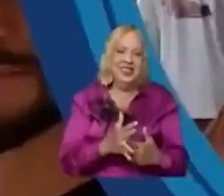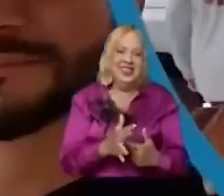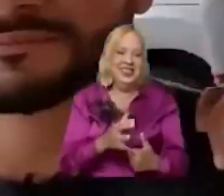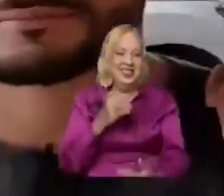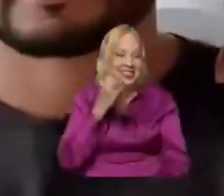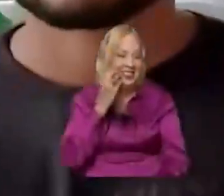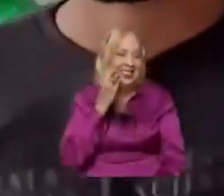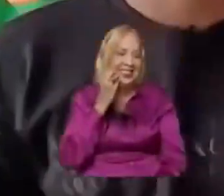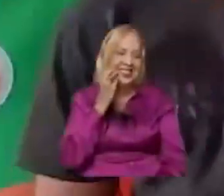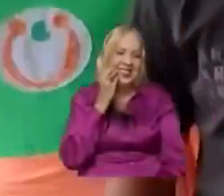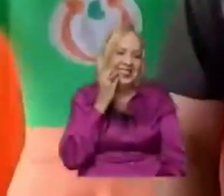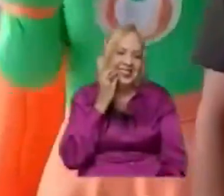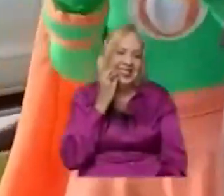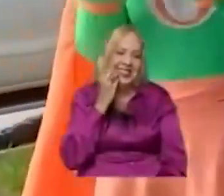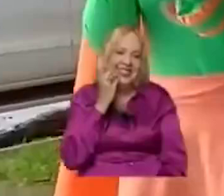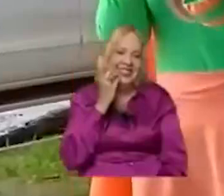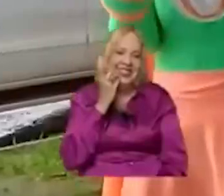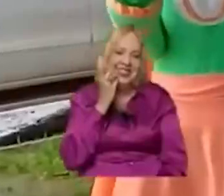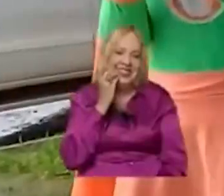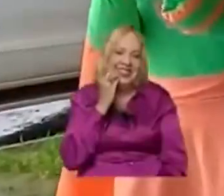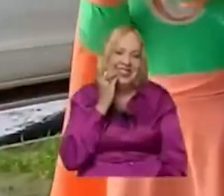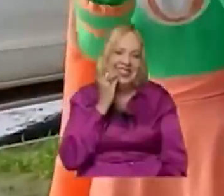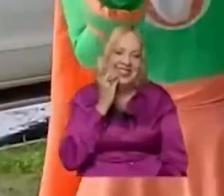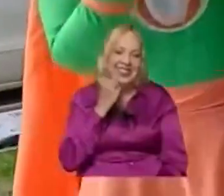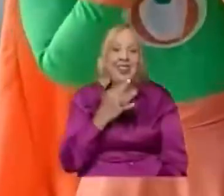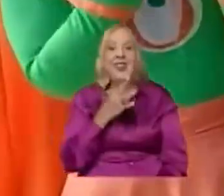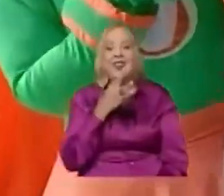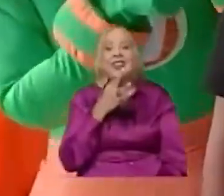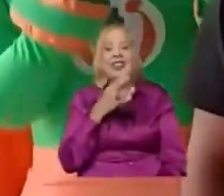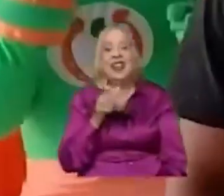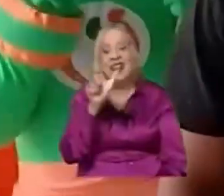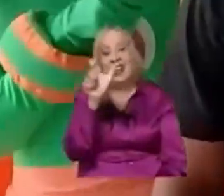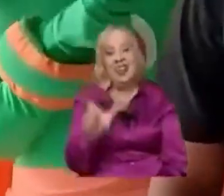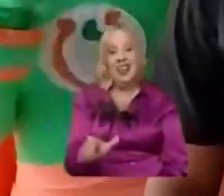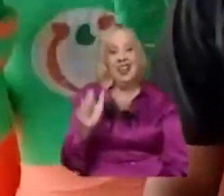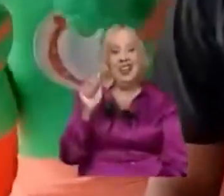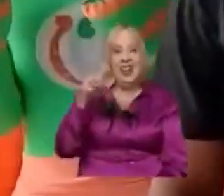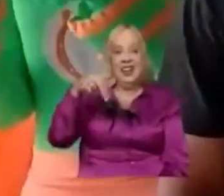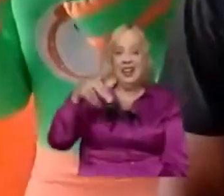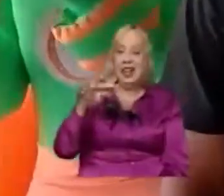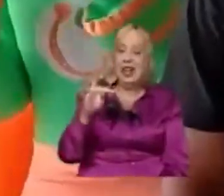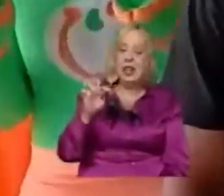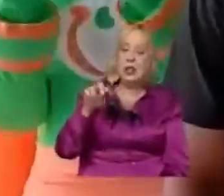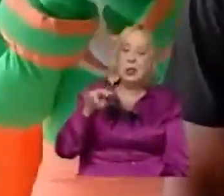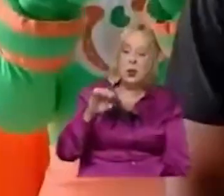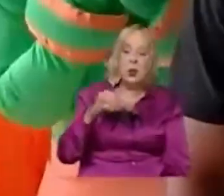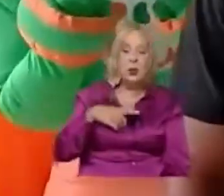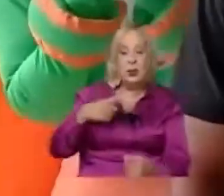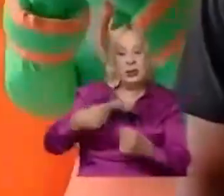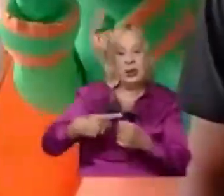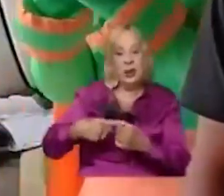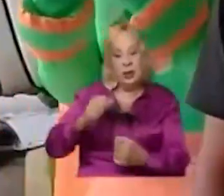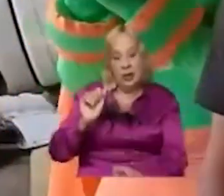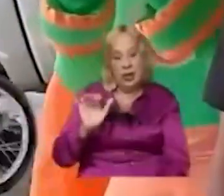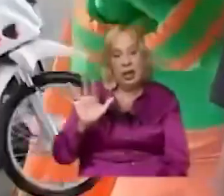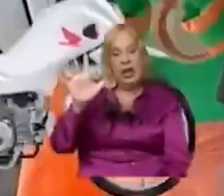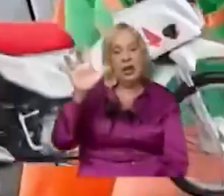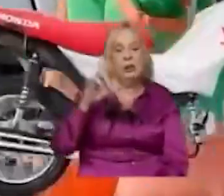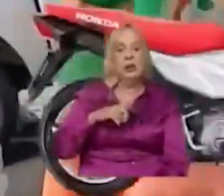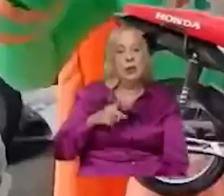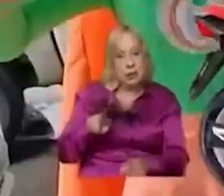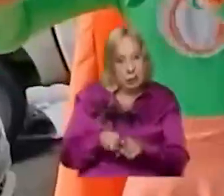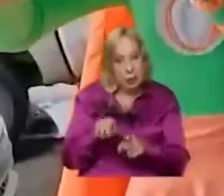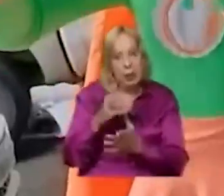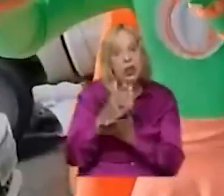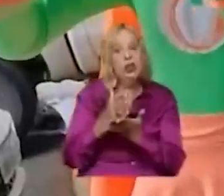E foi ligeiro. E chegamos, ó, para conhecer o Antônio aqui de Lagarto, que também dividiu o prêmio especial, essa